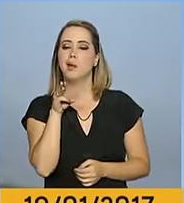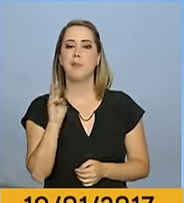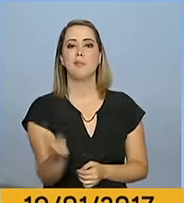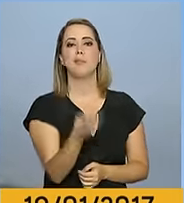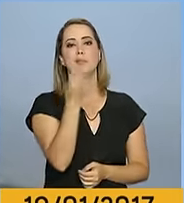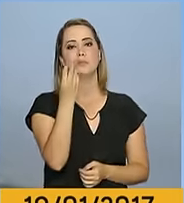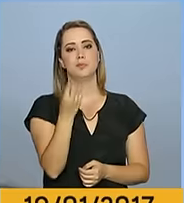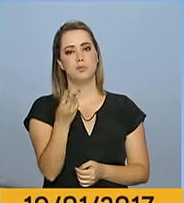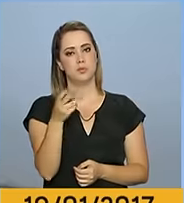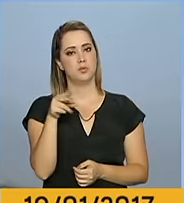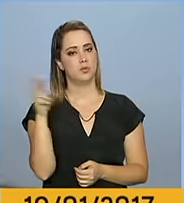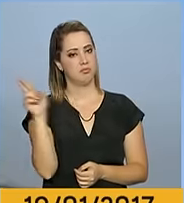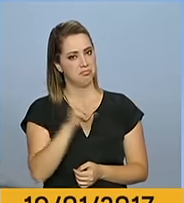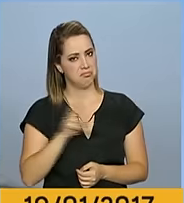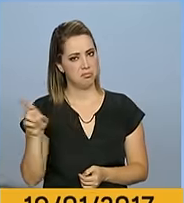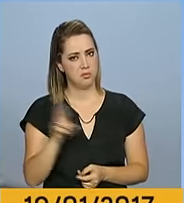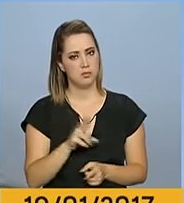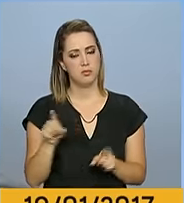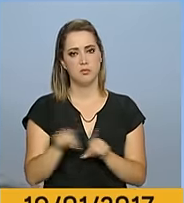e 200 mil